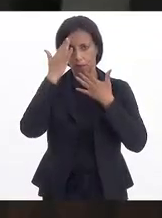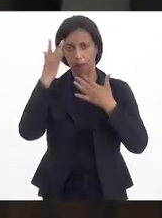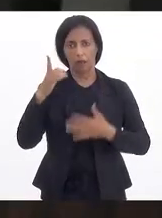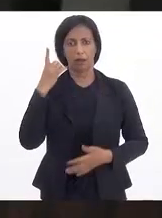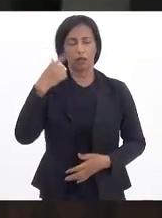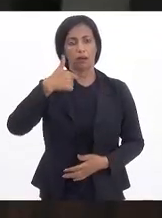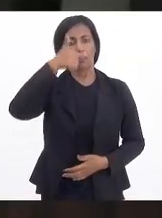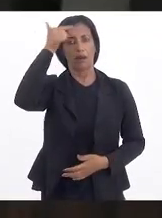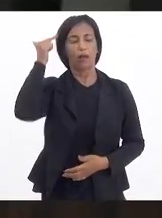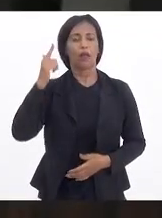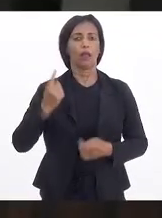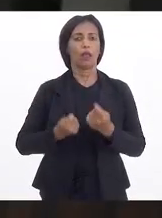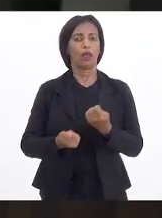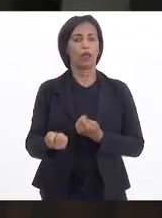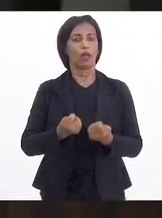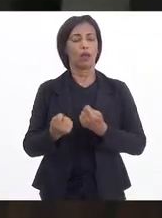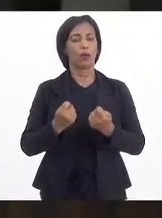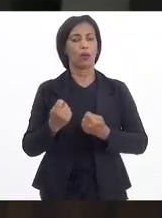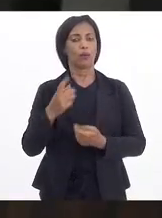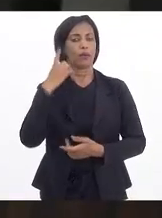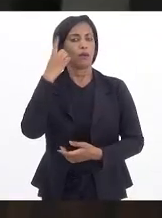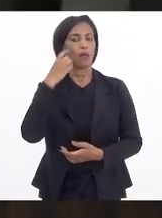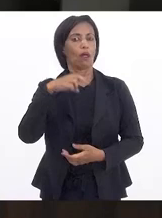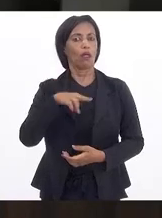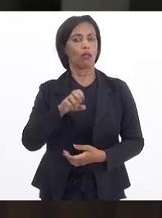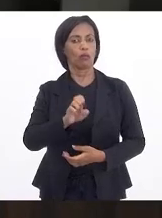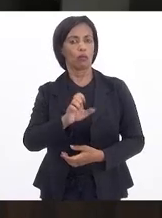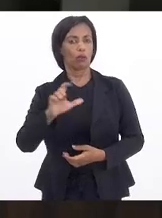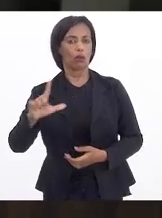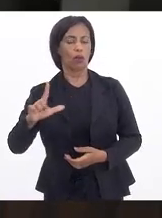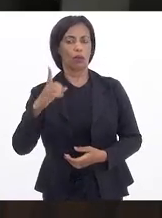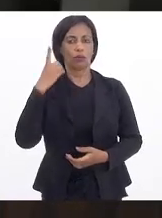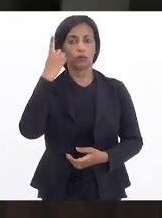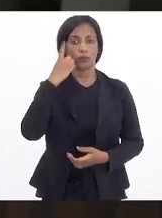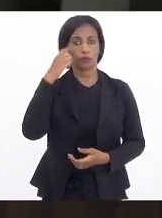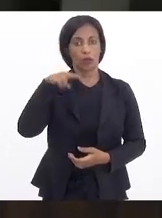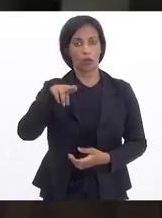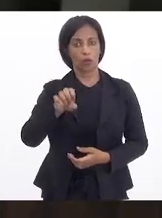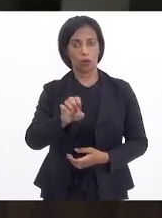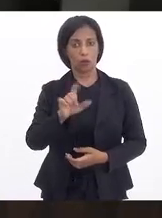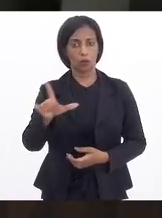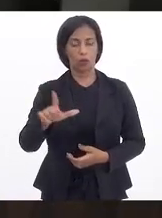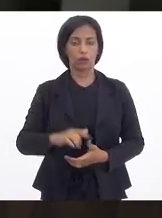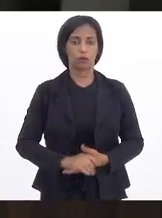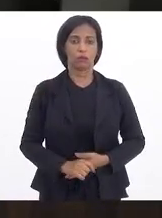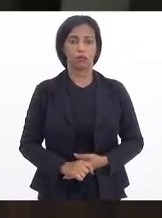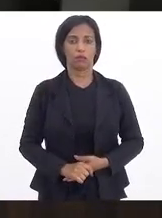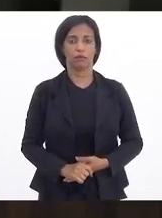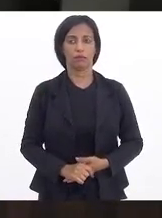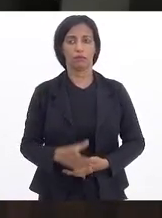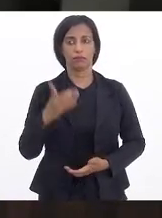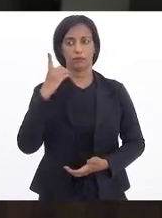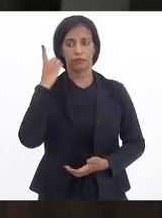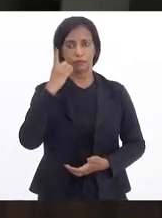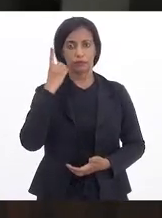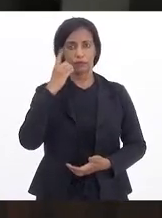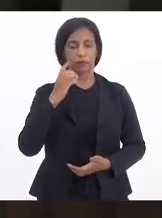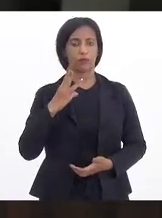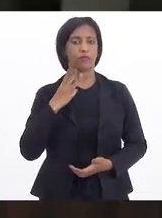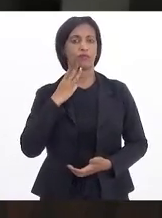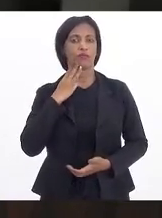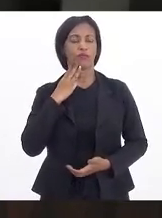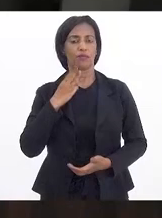Deputado Luiz promoção de Economia Deputado Manoel de Carvalho Deputado Noel de Carvalho Deputado